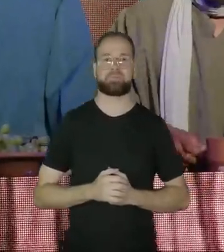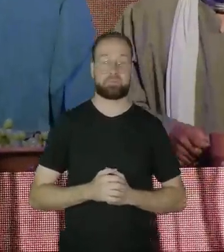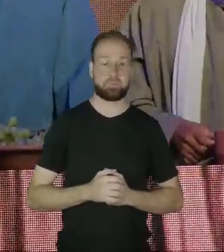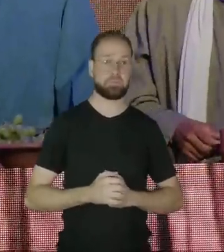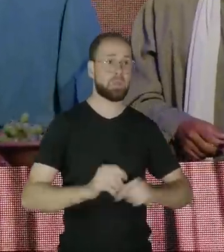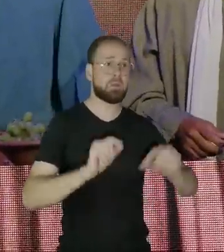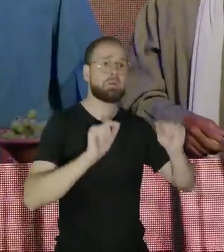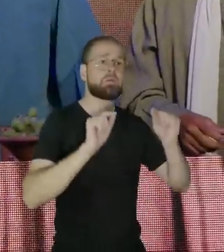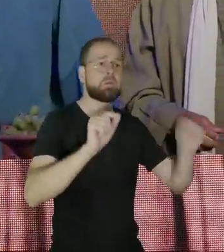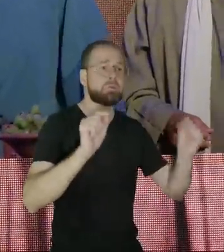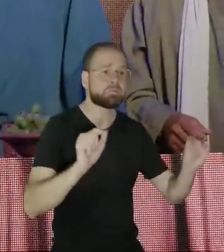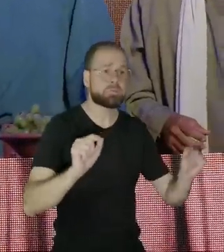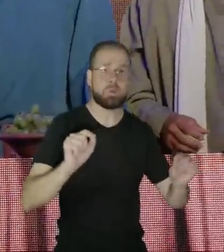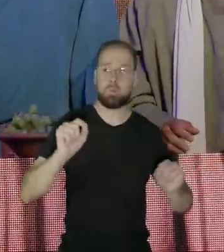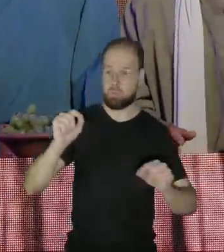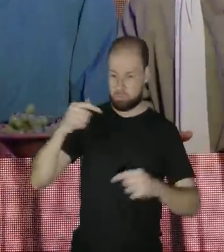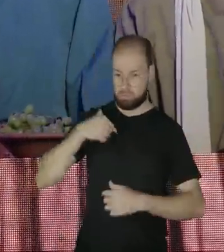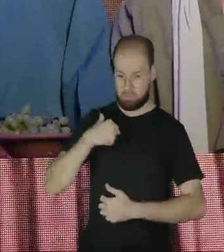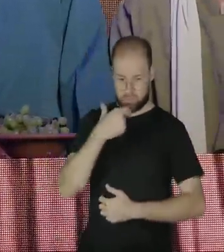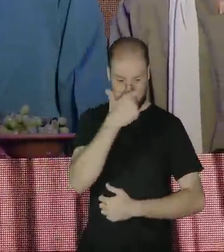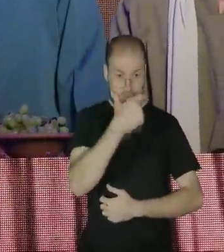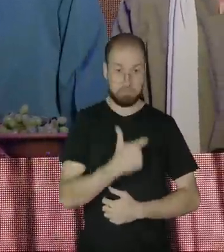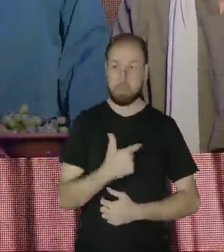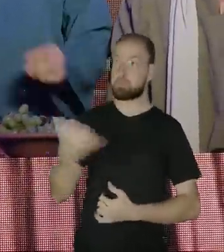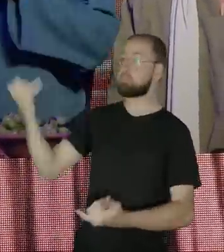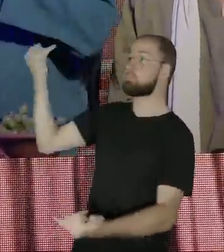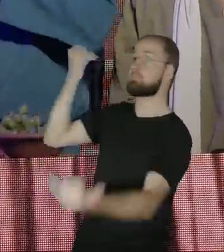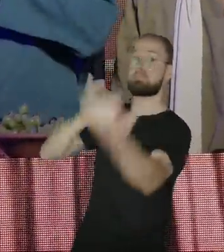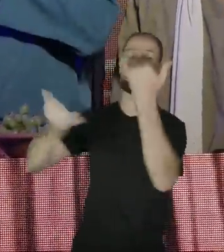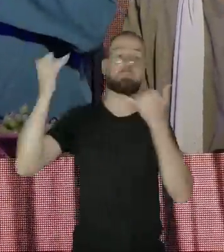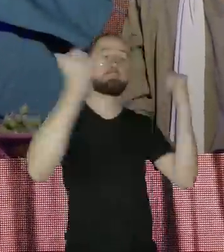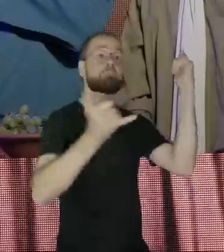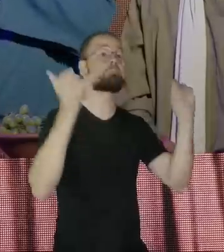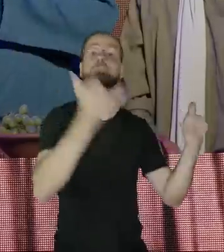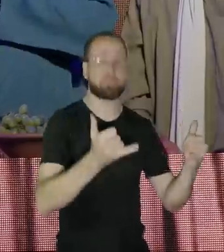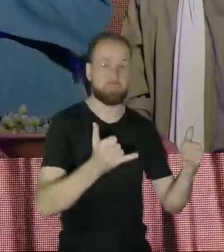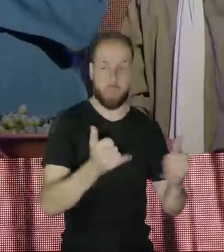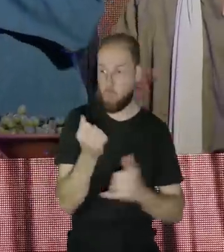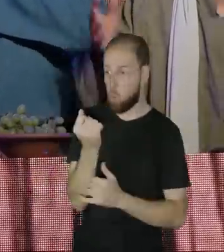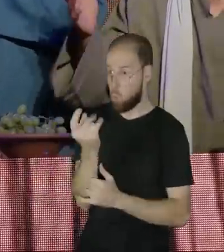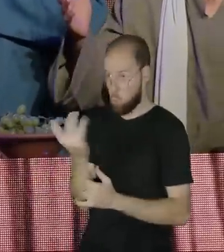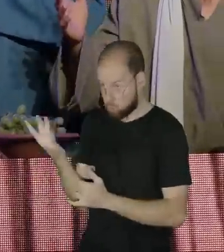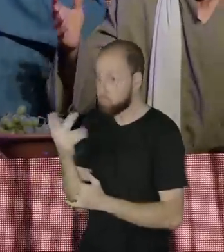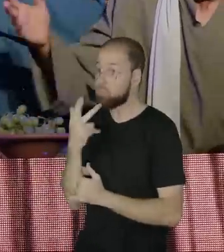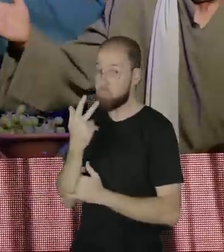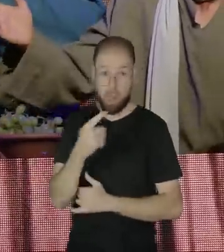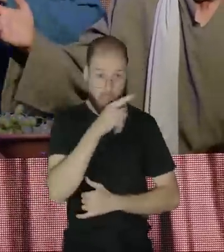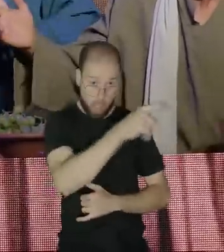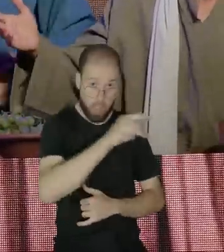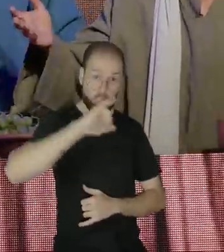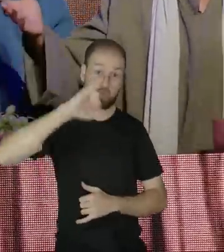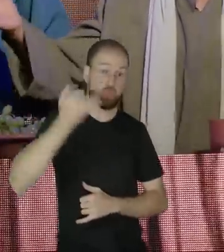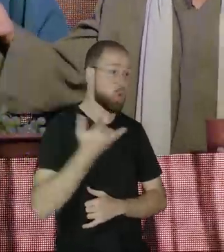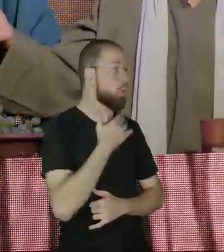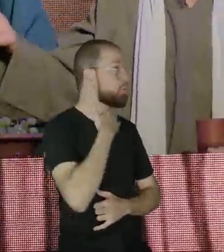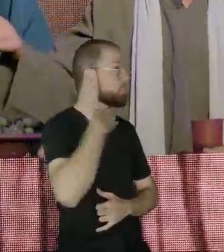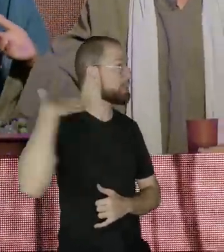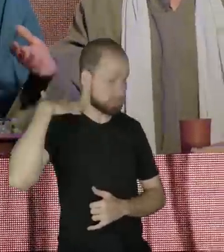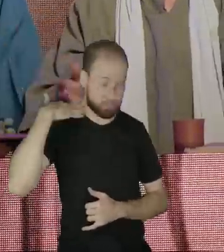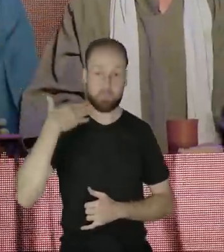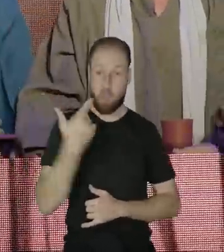Quem diz o povo ser o filho do homem? Uns dizem que é João Batista. Outros dizem ser